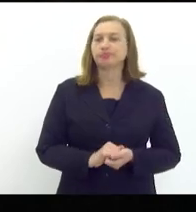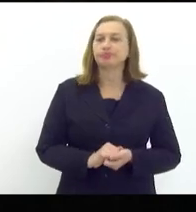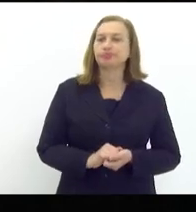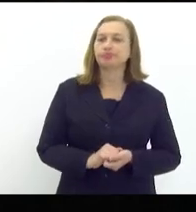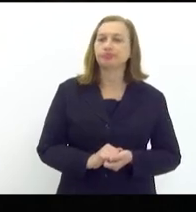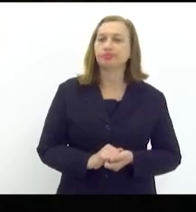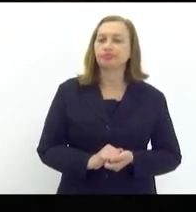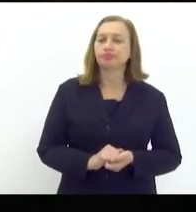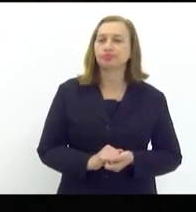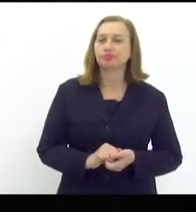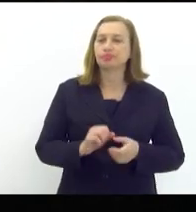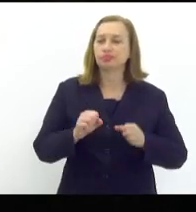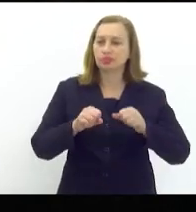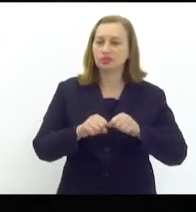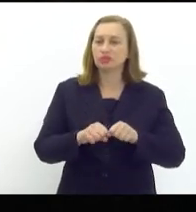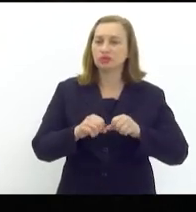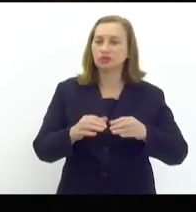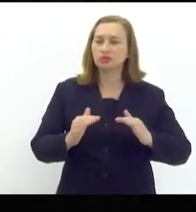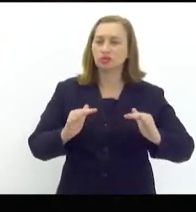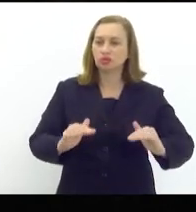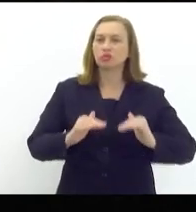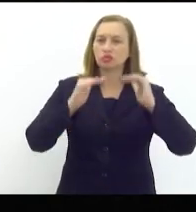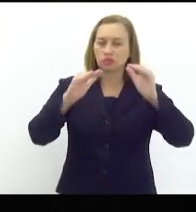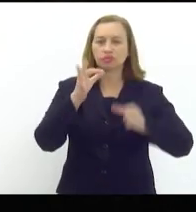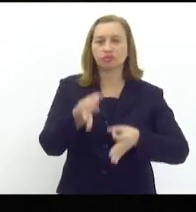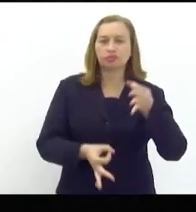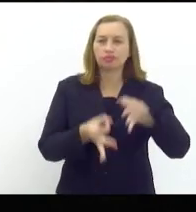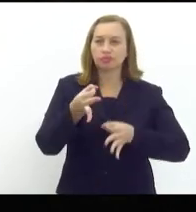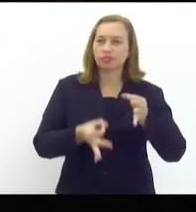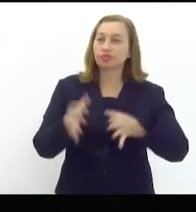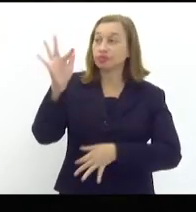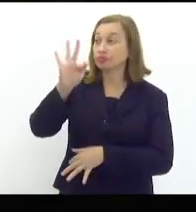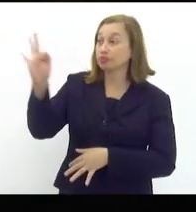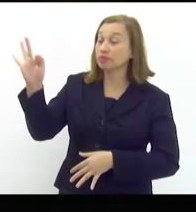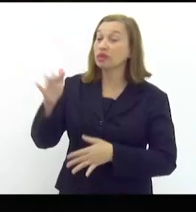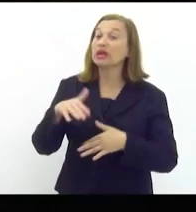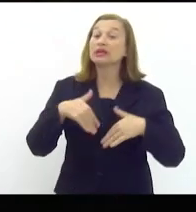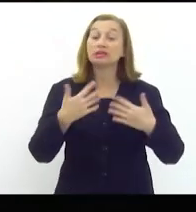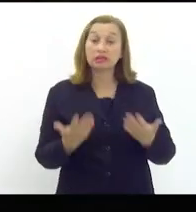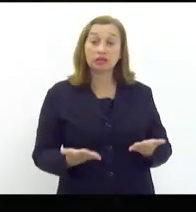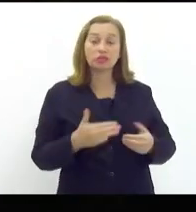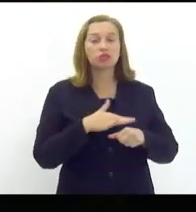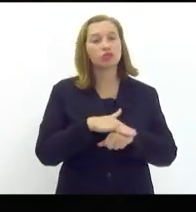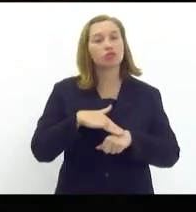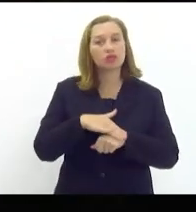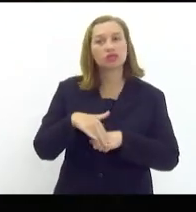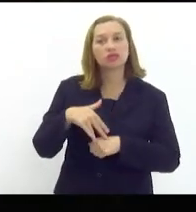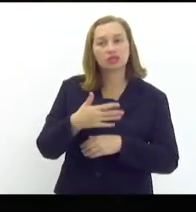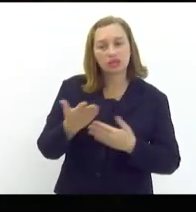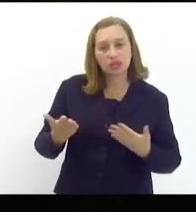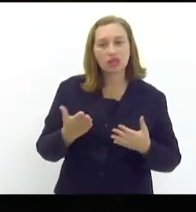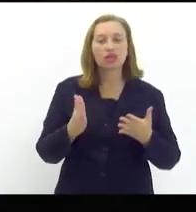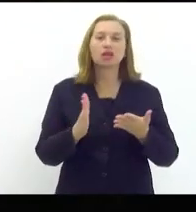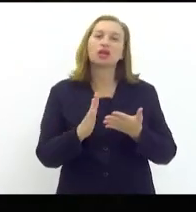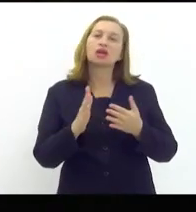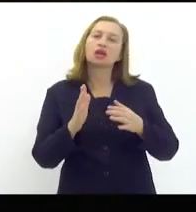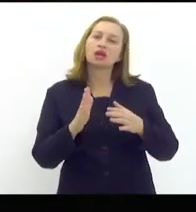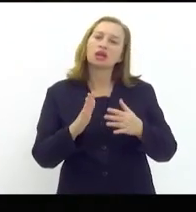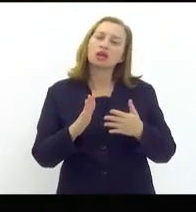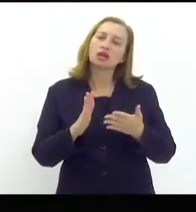no Supremo Tribunal Federal então tô começando aqui também em relação ao municípios